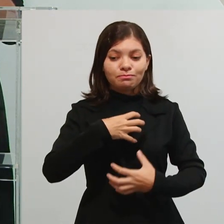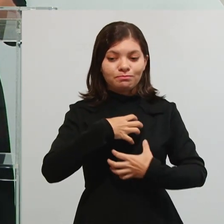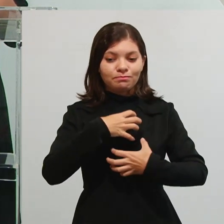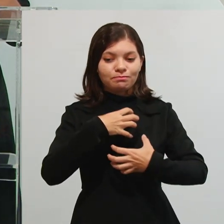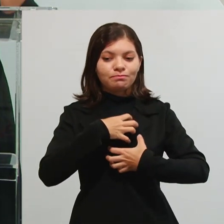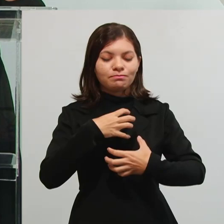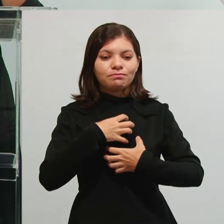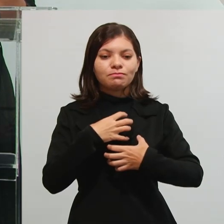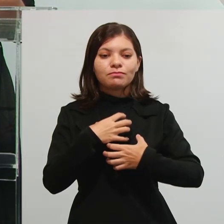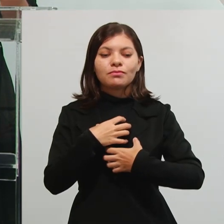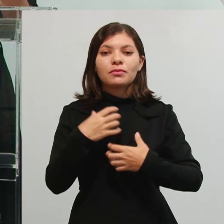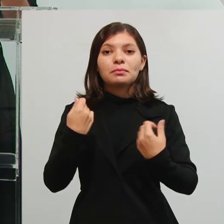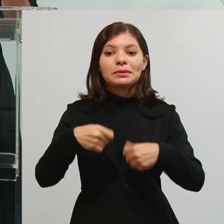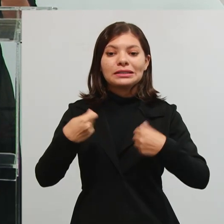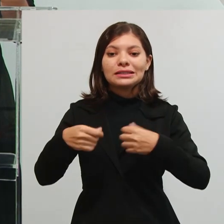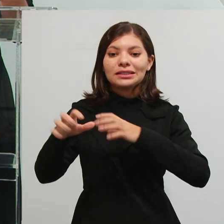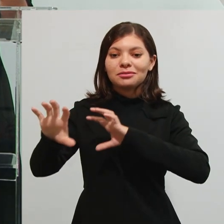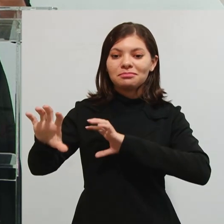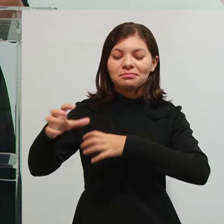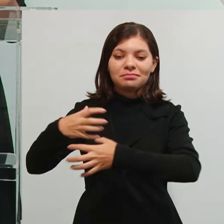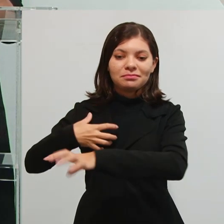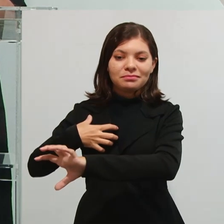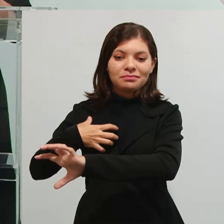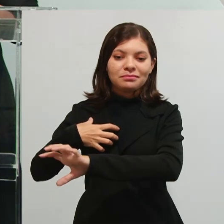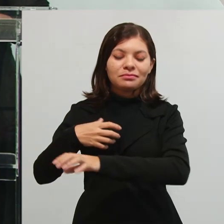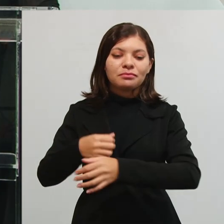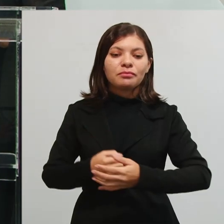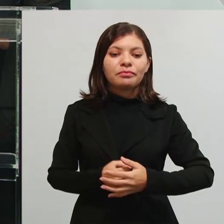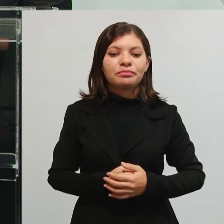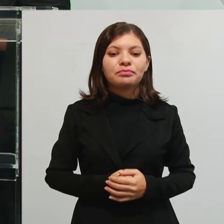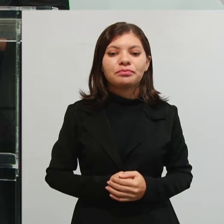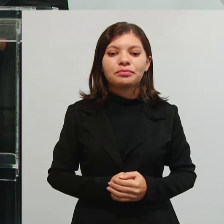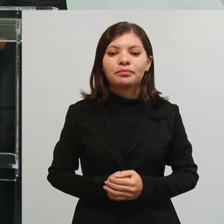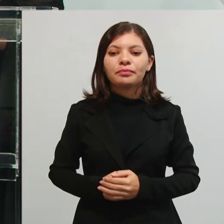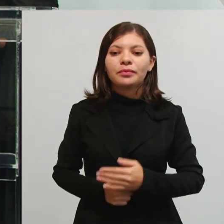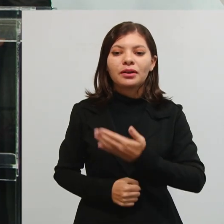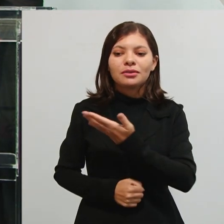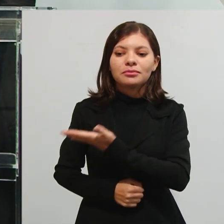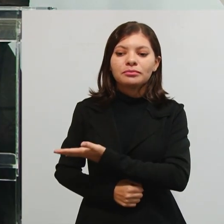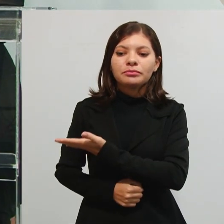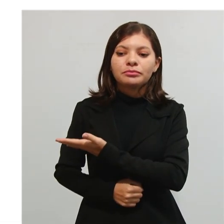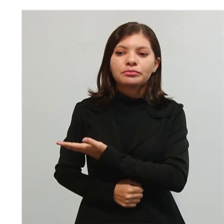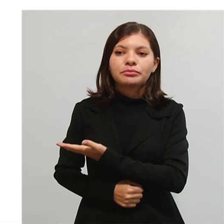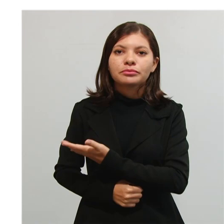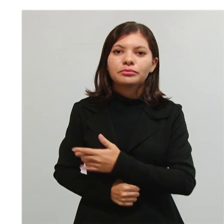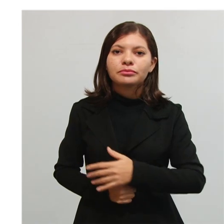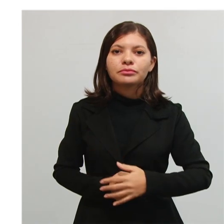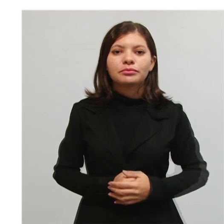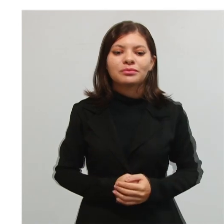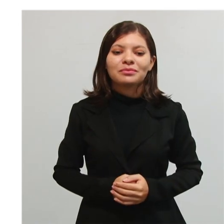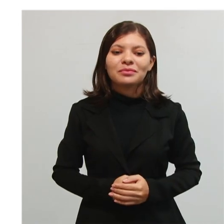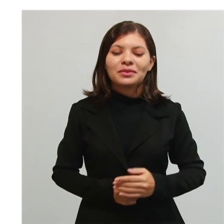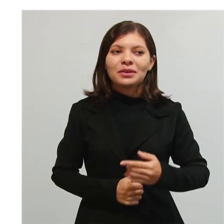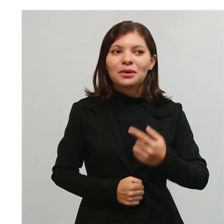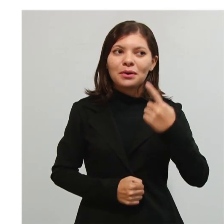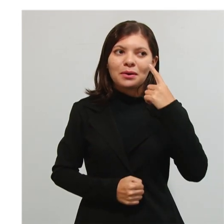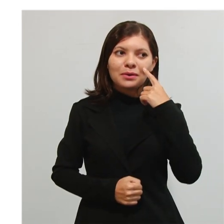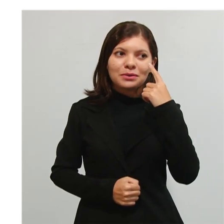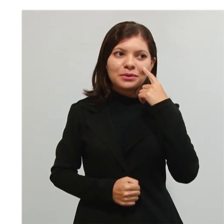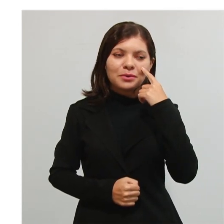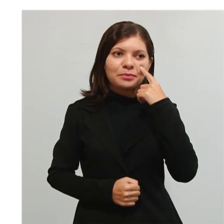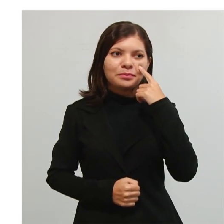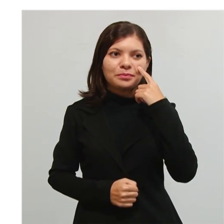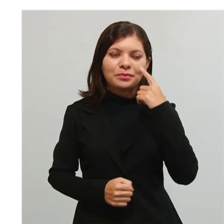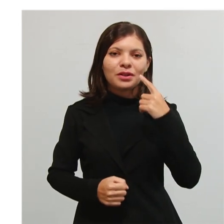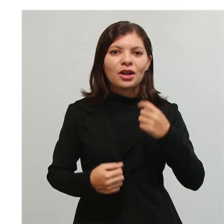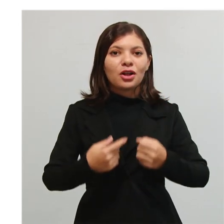de você se colocar no lugar do outro Ok vamos lá na sequência então Olha só gente nós